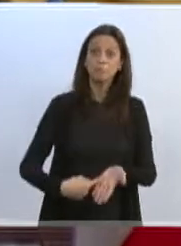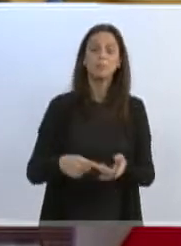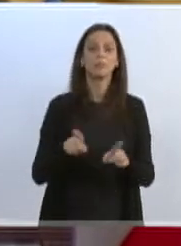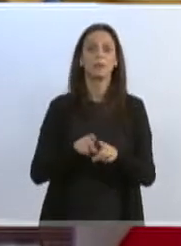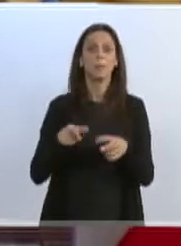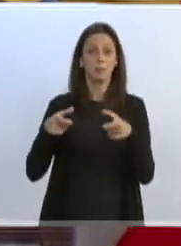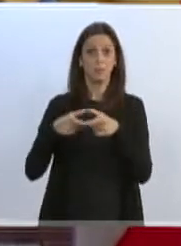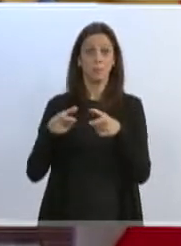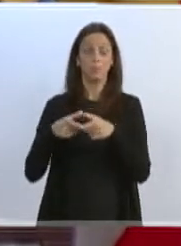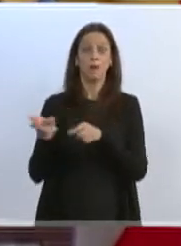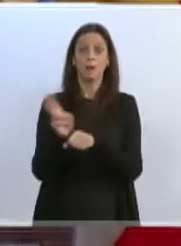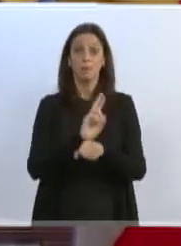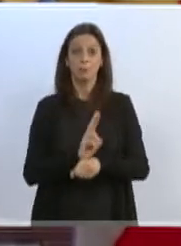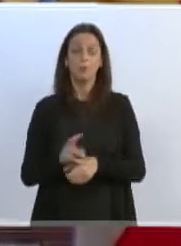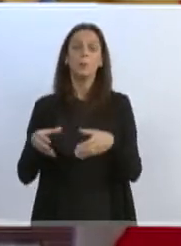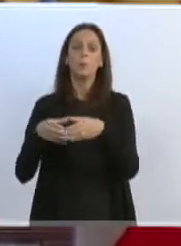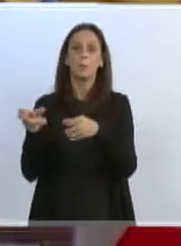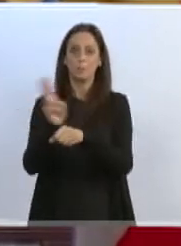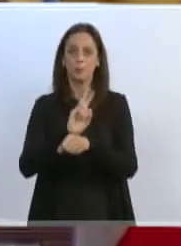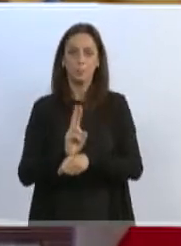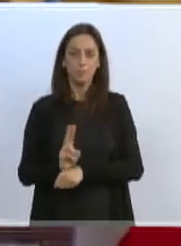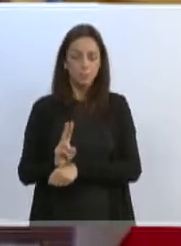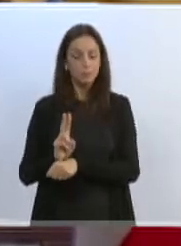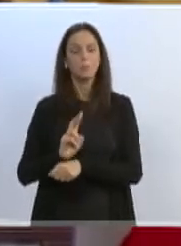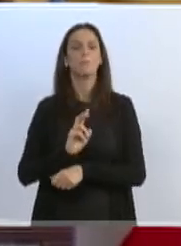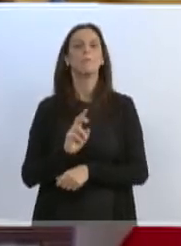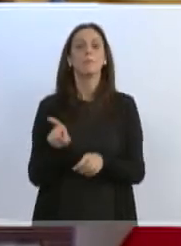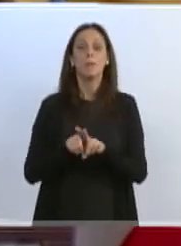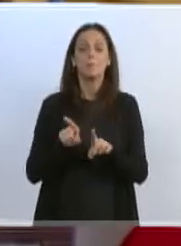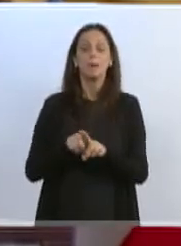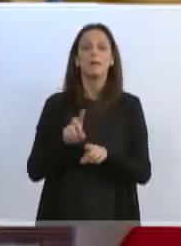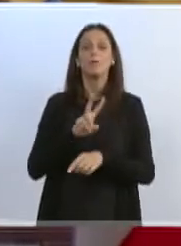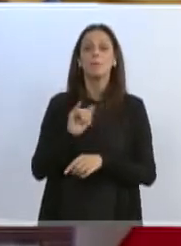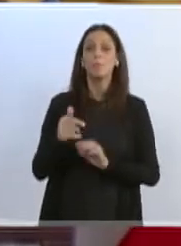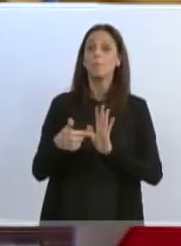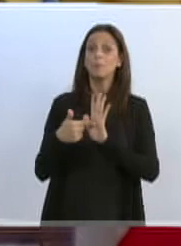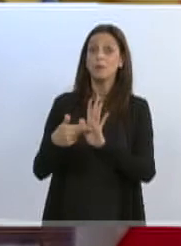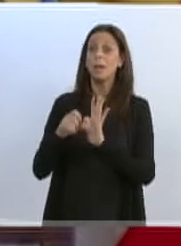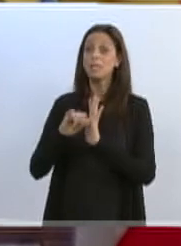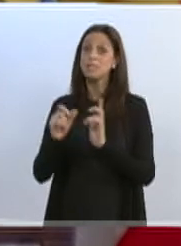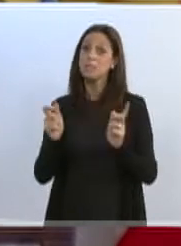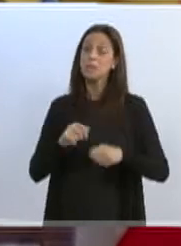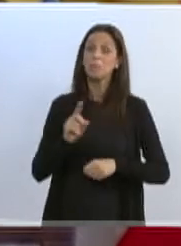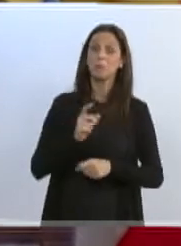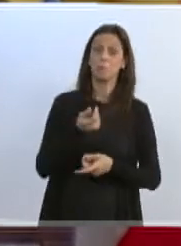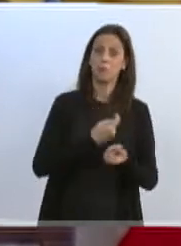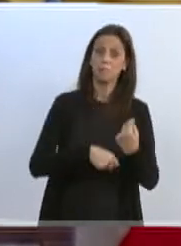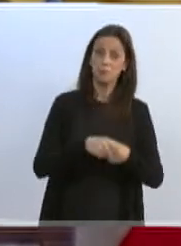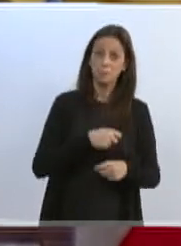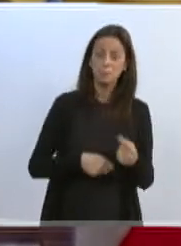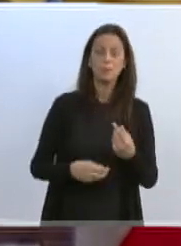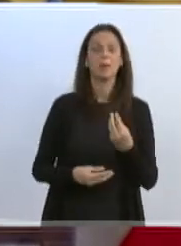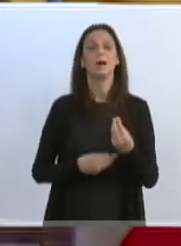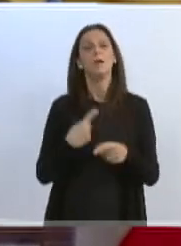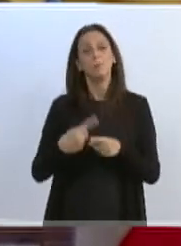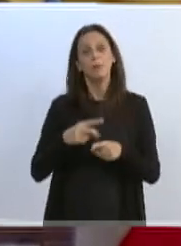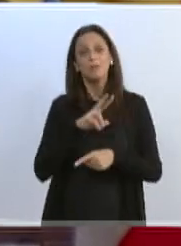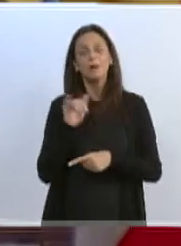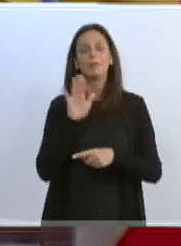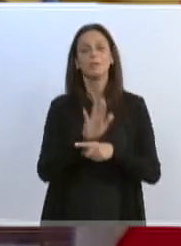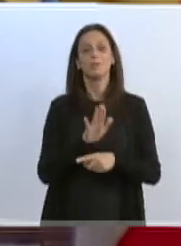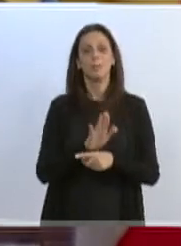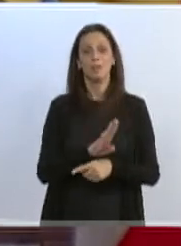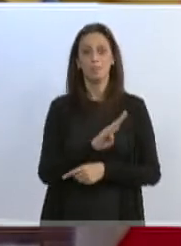social de apresentar as sugestões o impacto financeiro demonstrativo financeiro do quanto vai ser importante para a cidade a